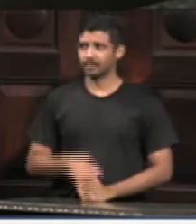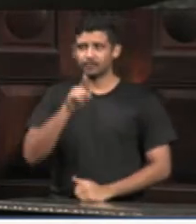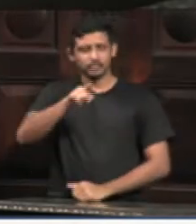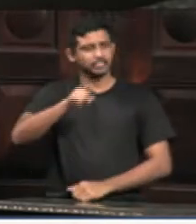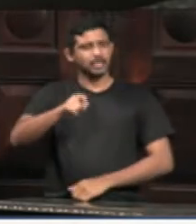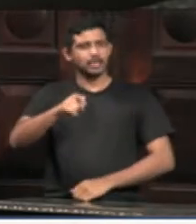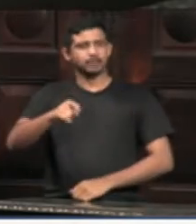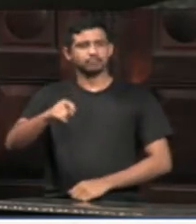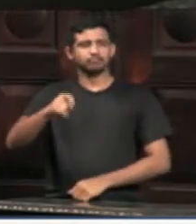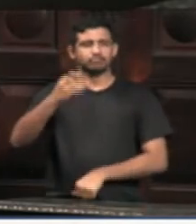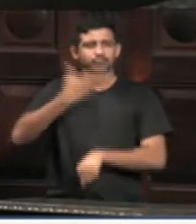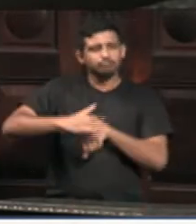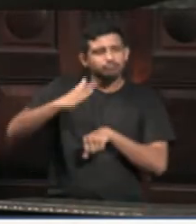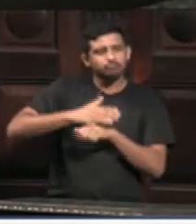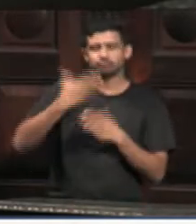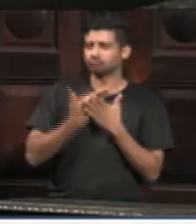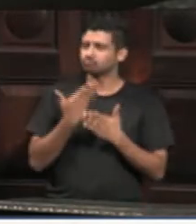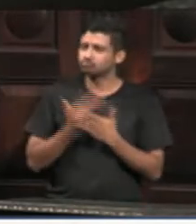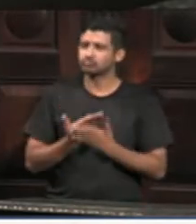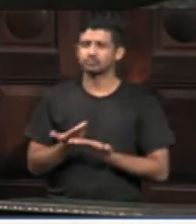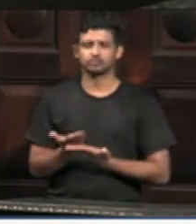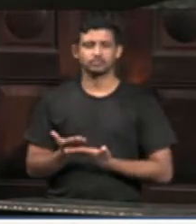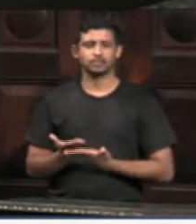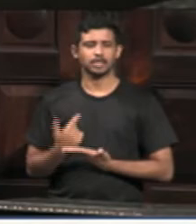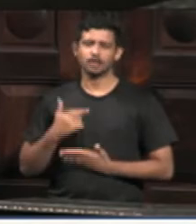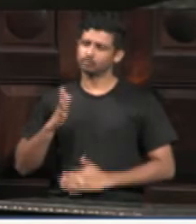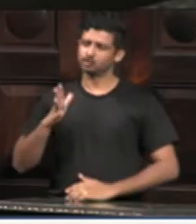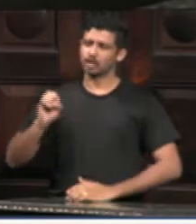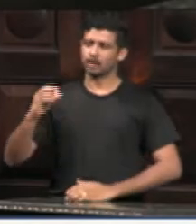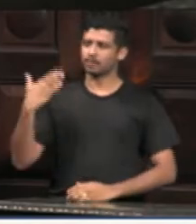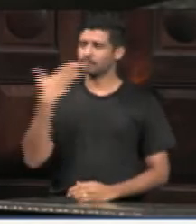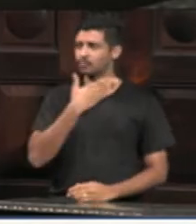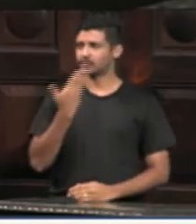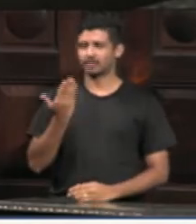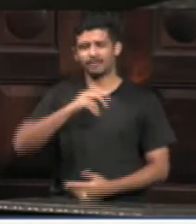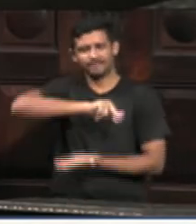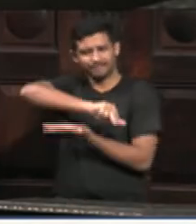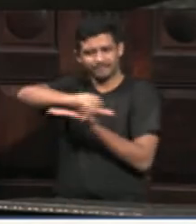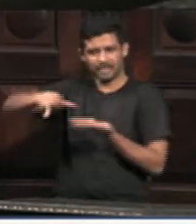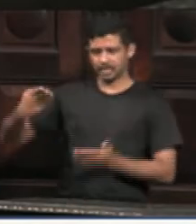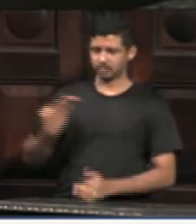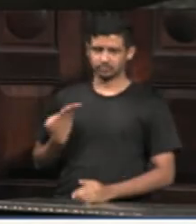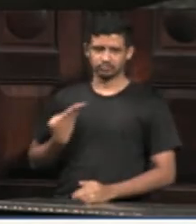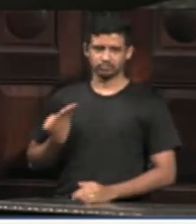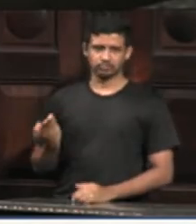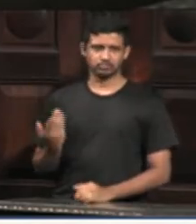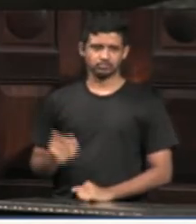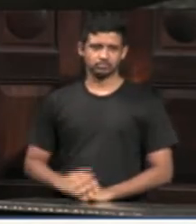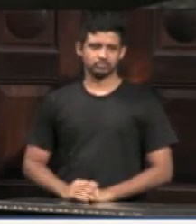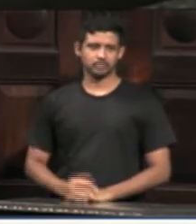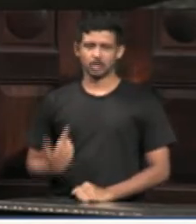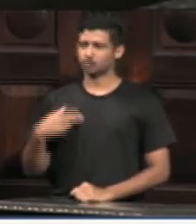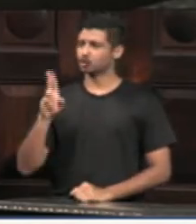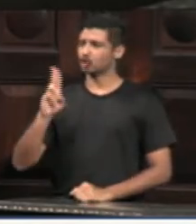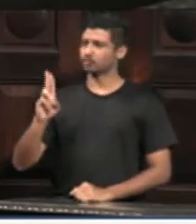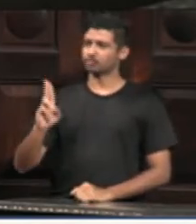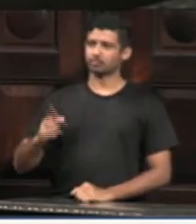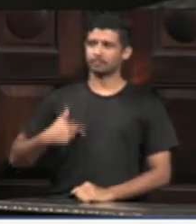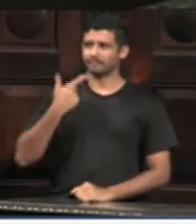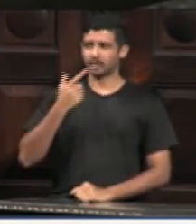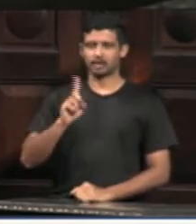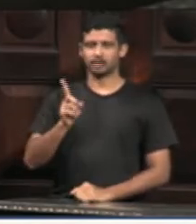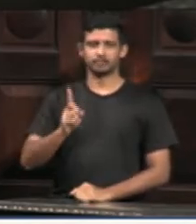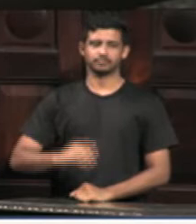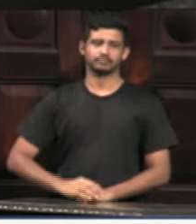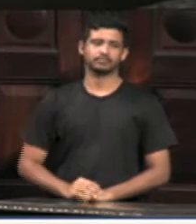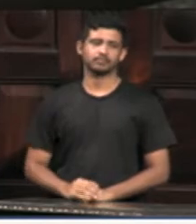dedicação. Eu já tive oportunidade para vários colegas, não vou aqui, obviamente, externar aqui, mas para vários